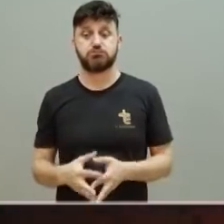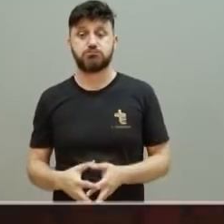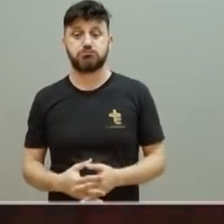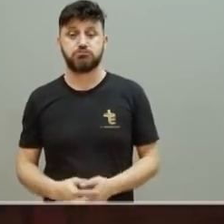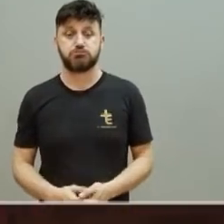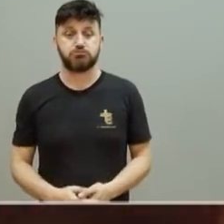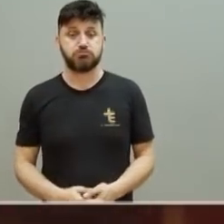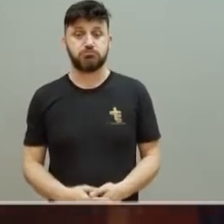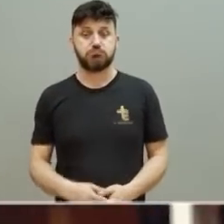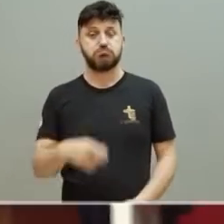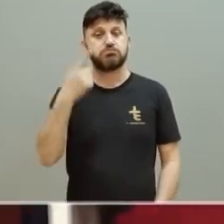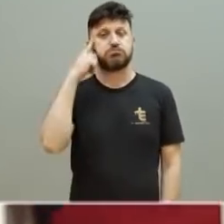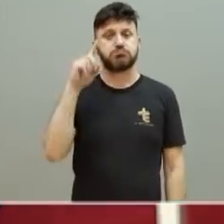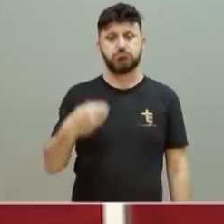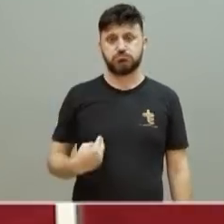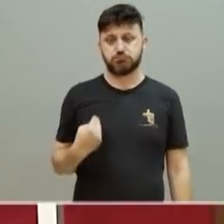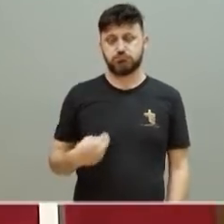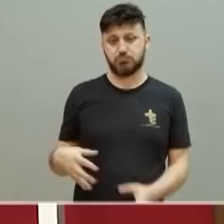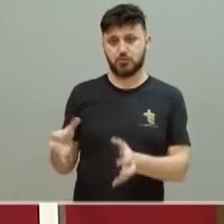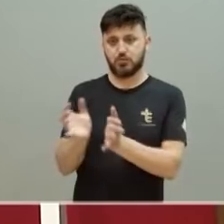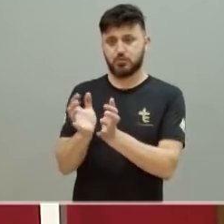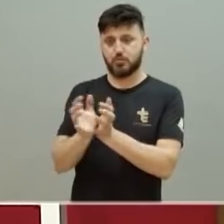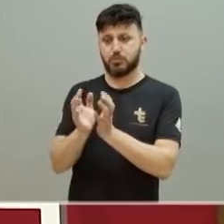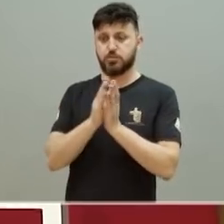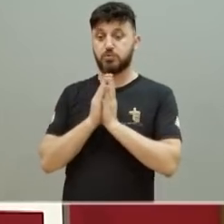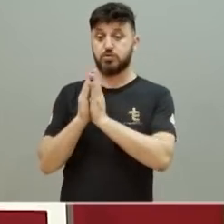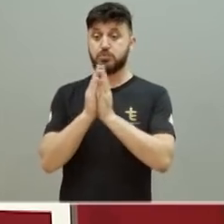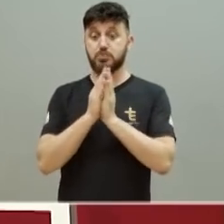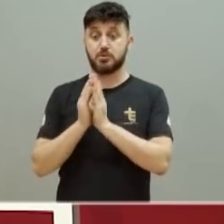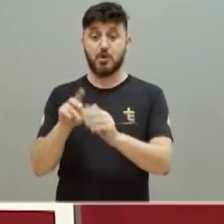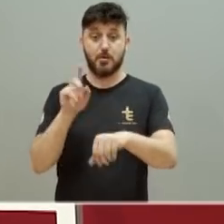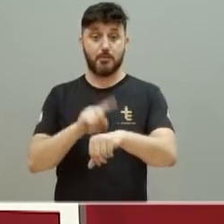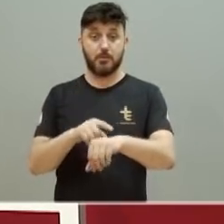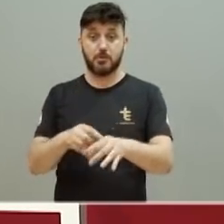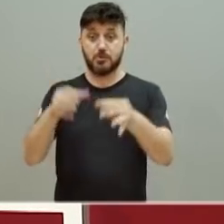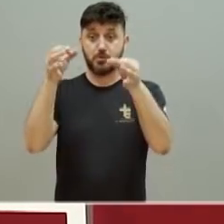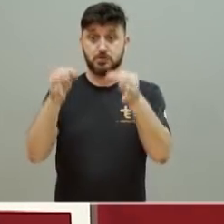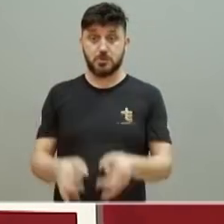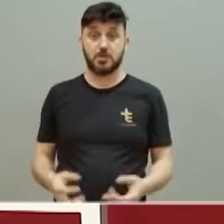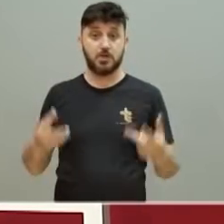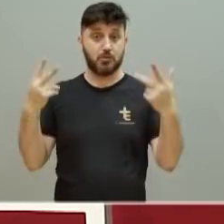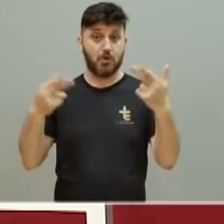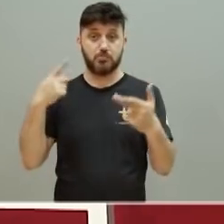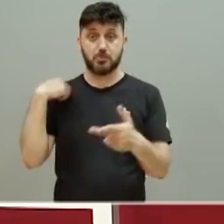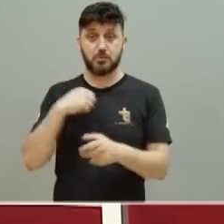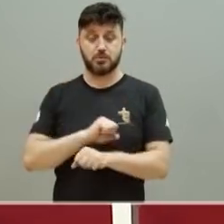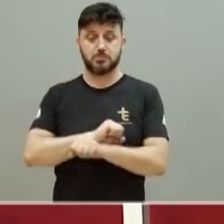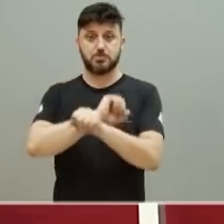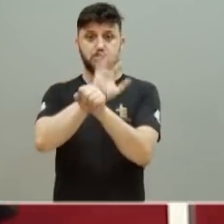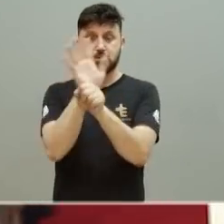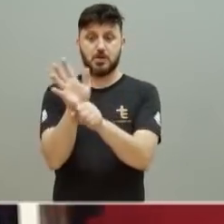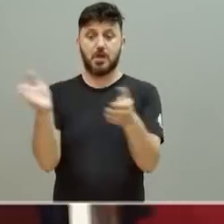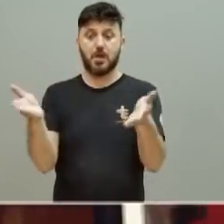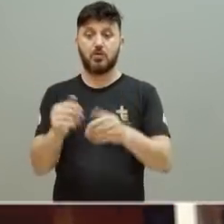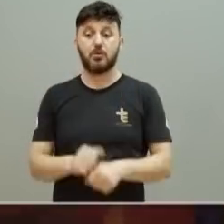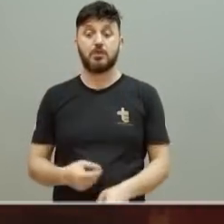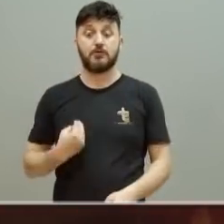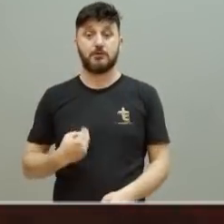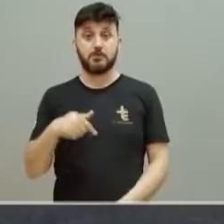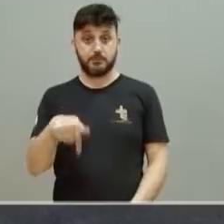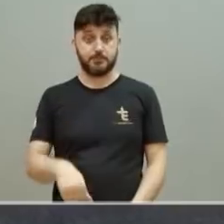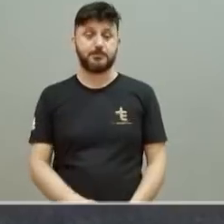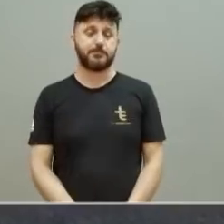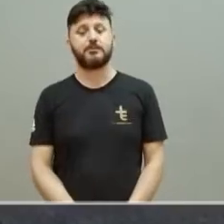Eu estava num grupo de oração. No momento exato como nós vamos viver agora aqui. Eu estava num